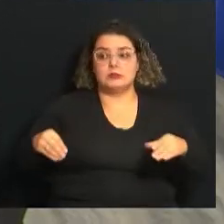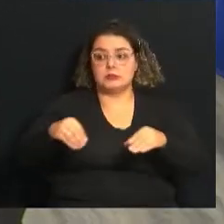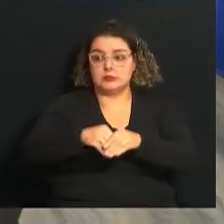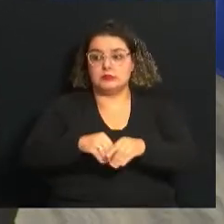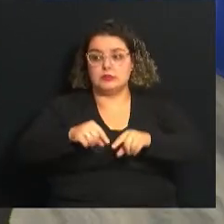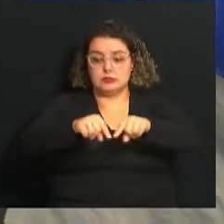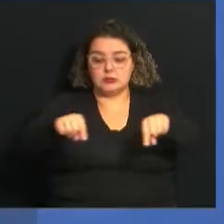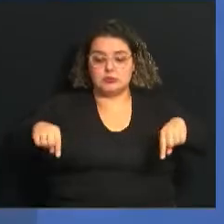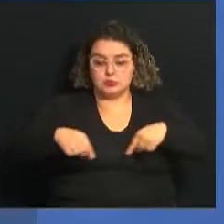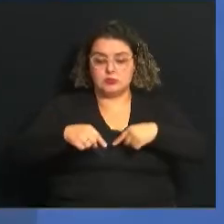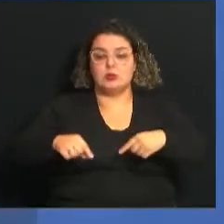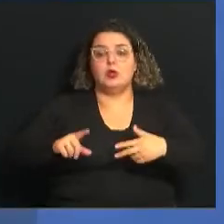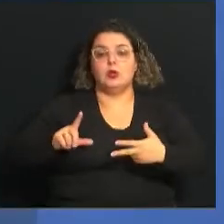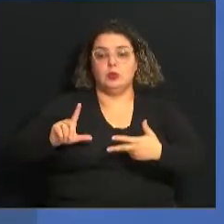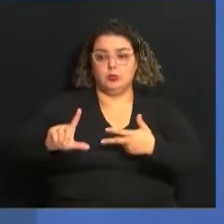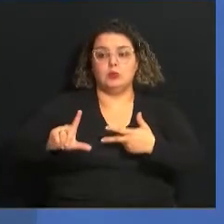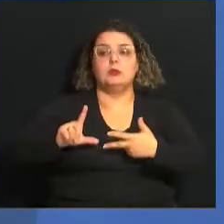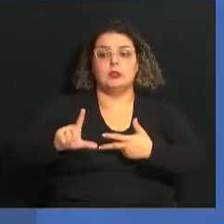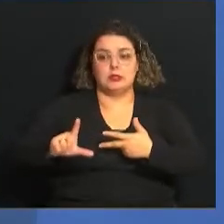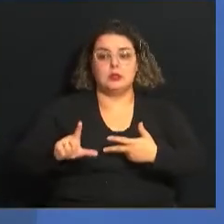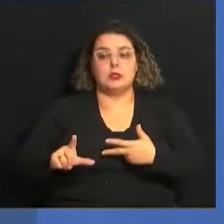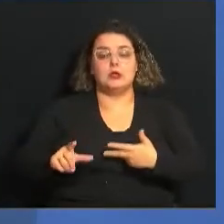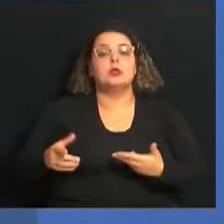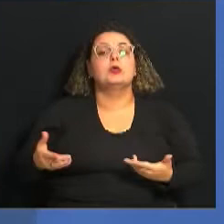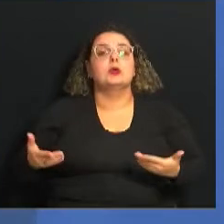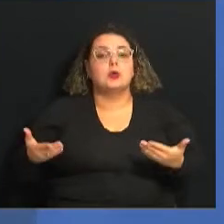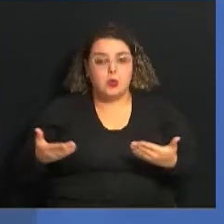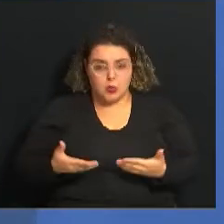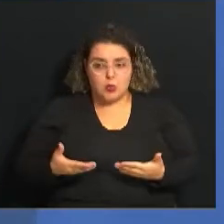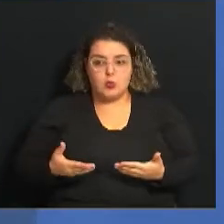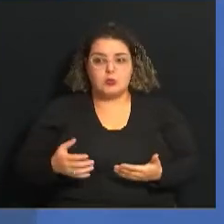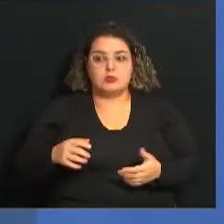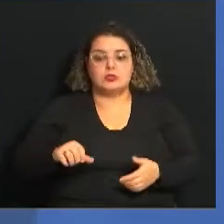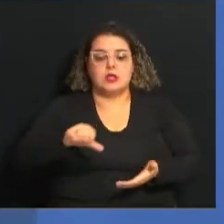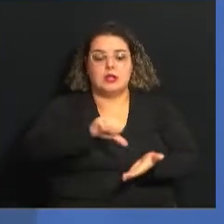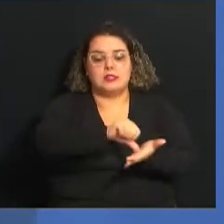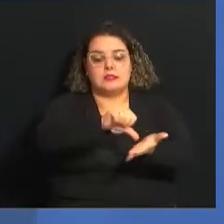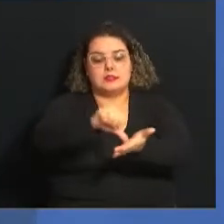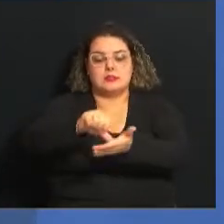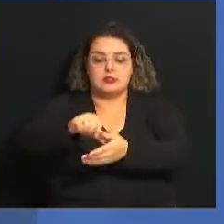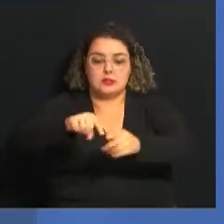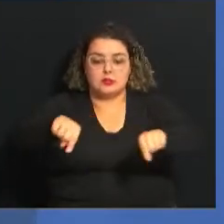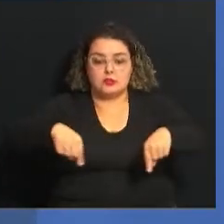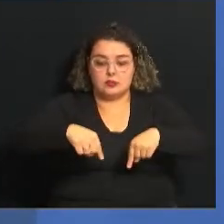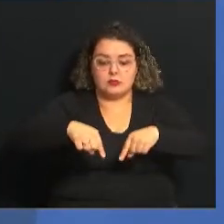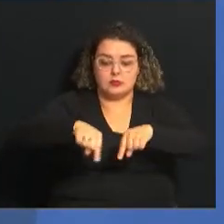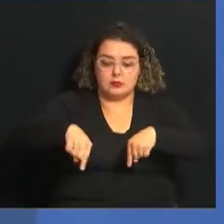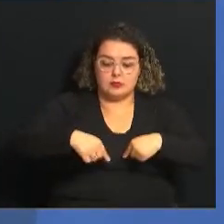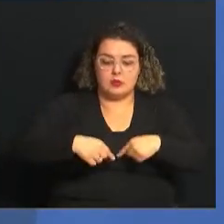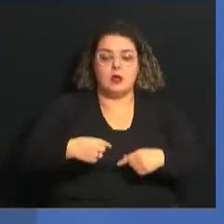do Legislativo, que hoje compõem a sede dos gabinetes que fica na Avenida da Saudade e